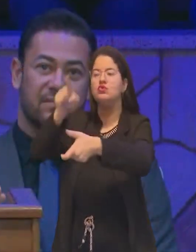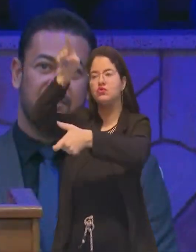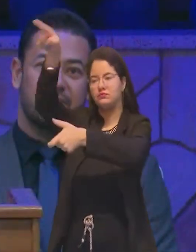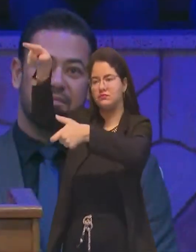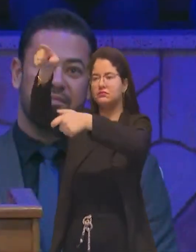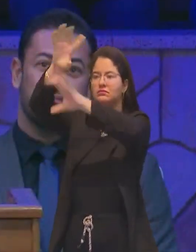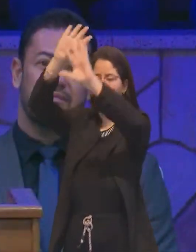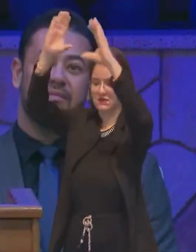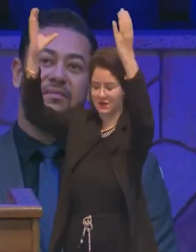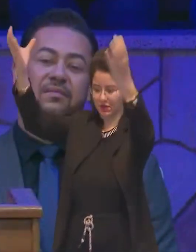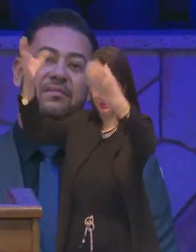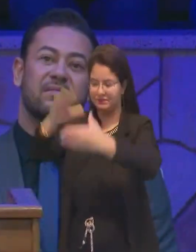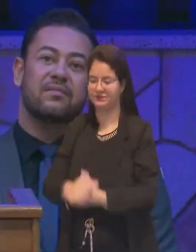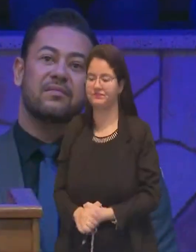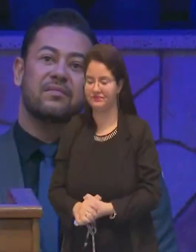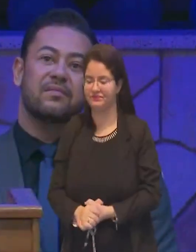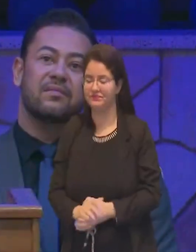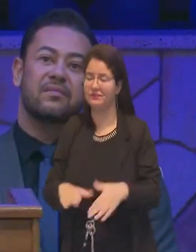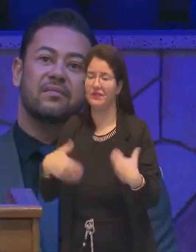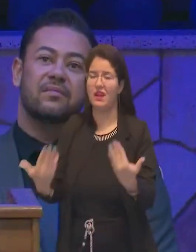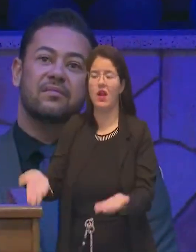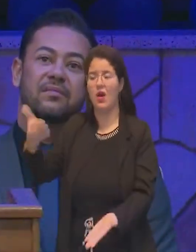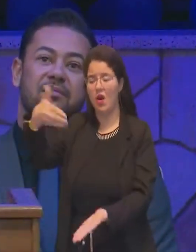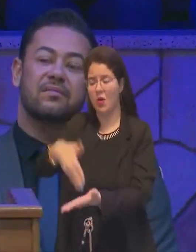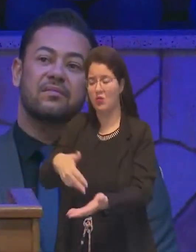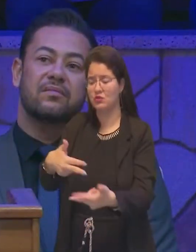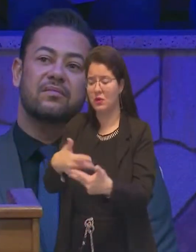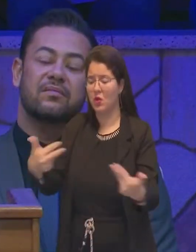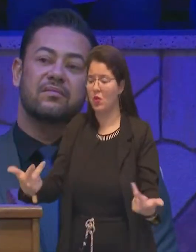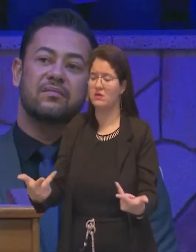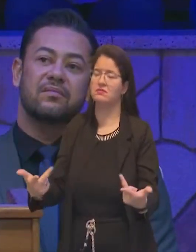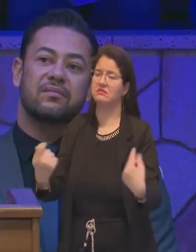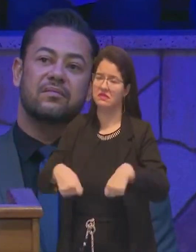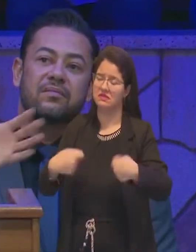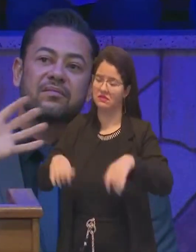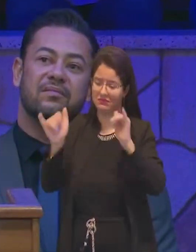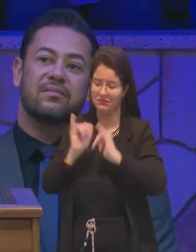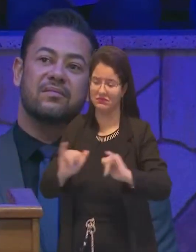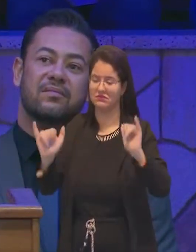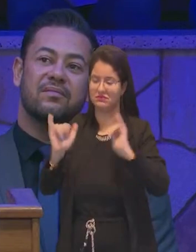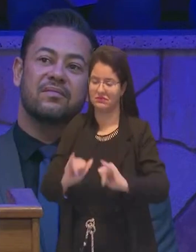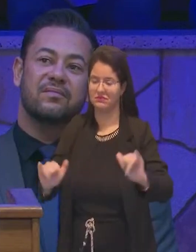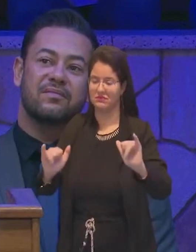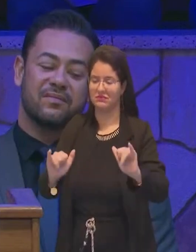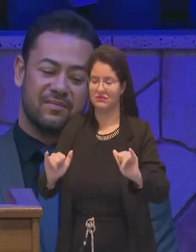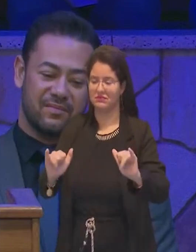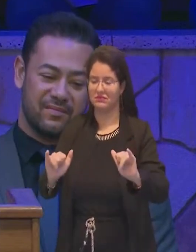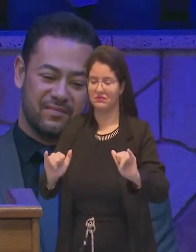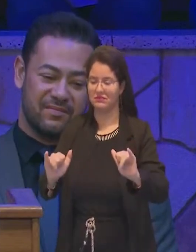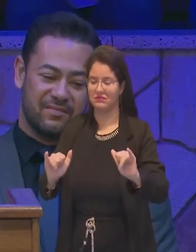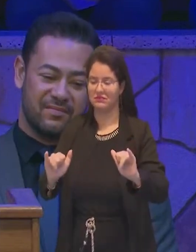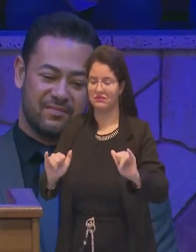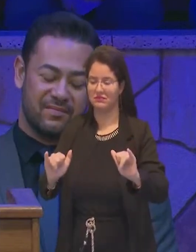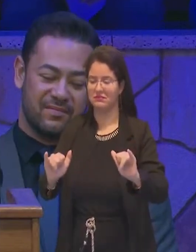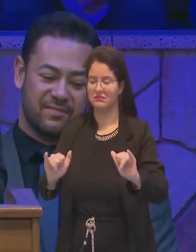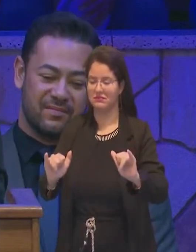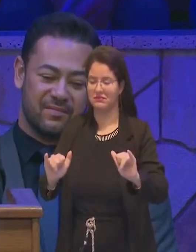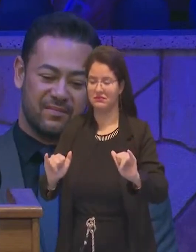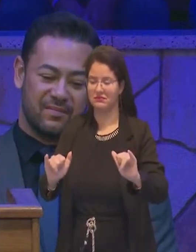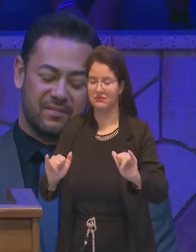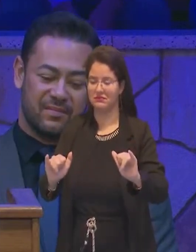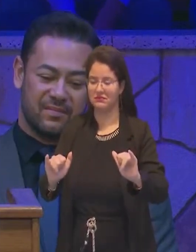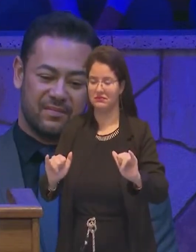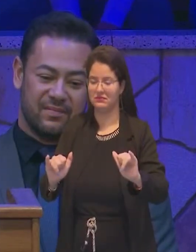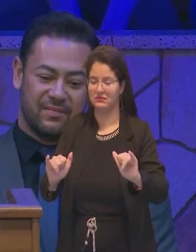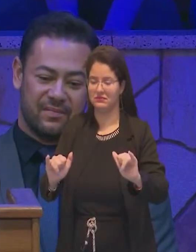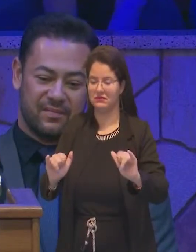Irmãos, o último ponto dessa pregação não poderia ser outro, senão o que o meu amigo Carlinho tão bem colocou aqui para